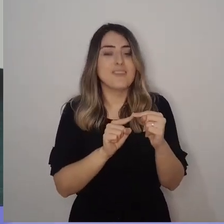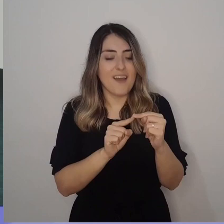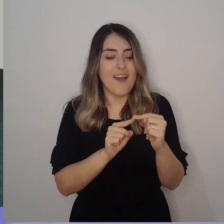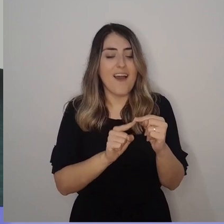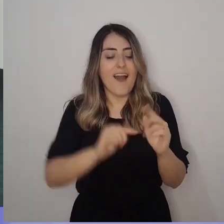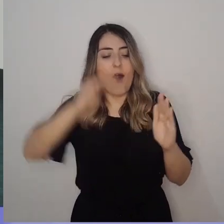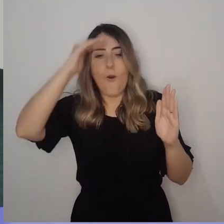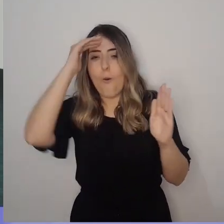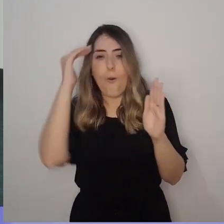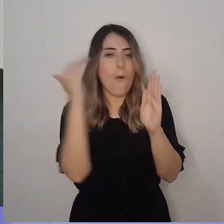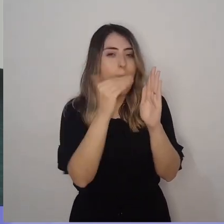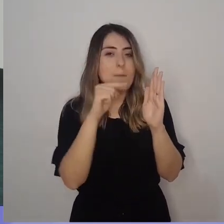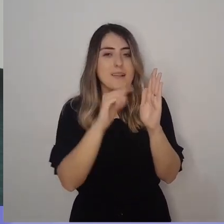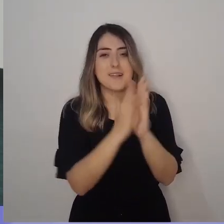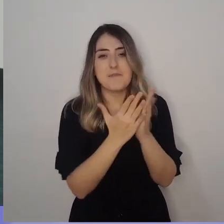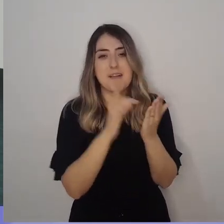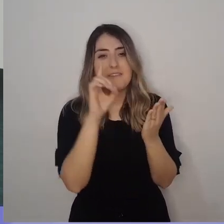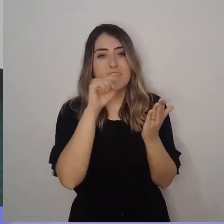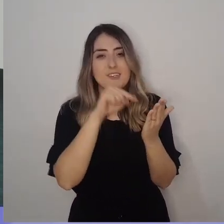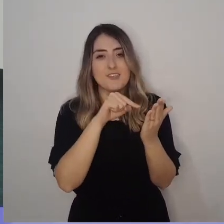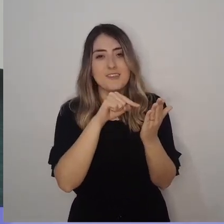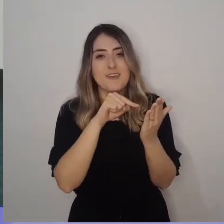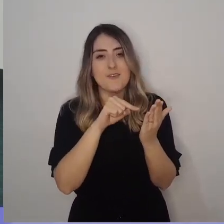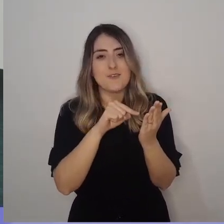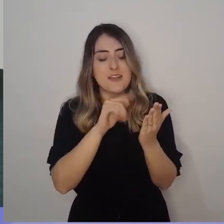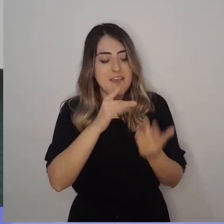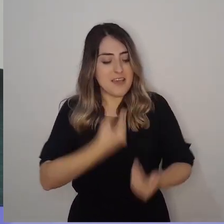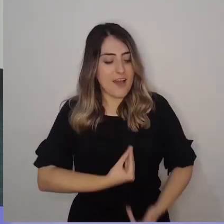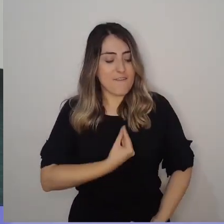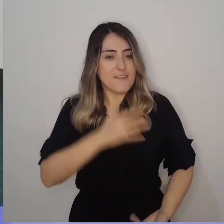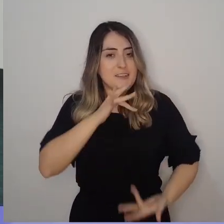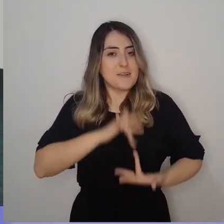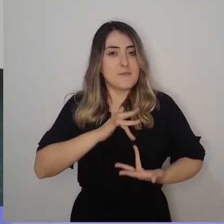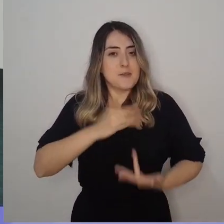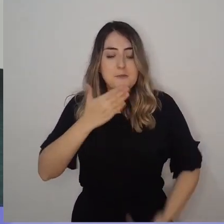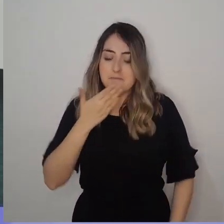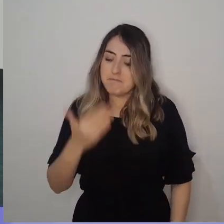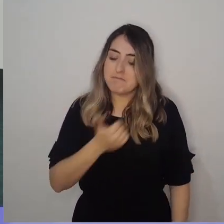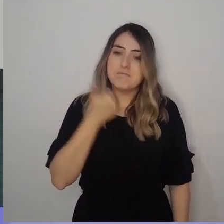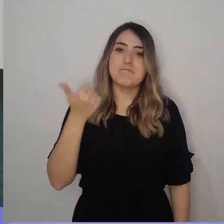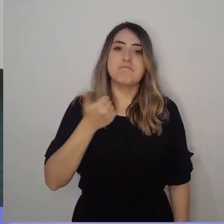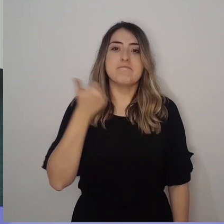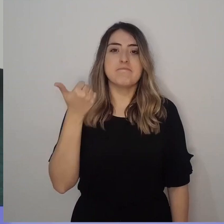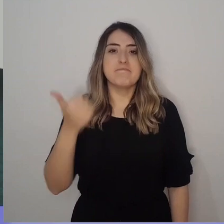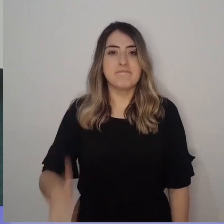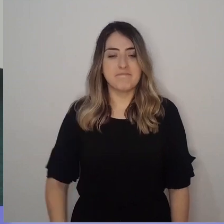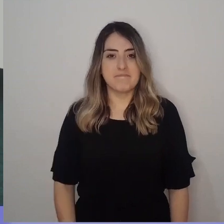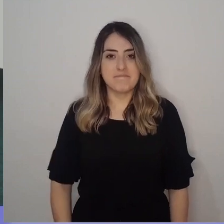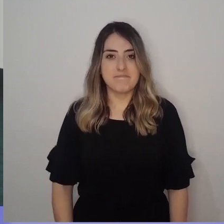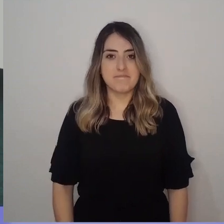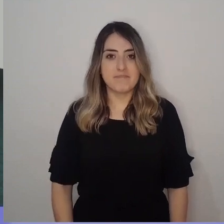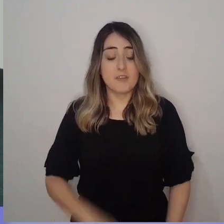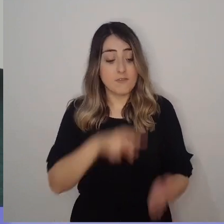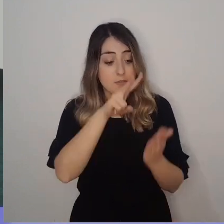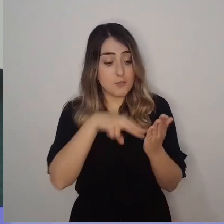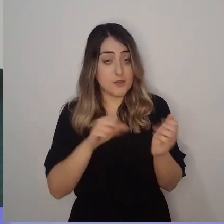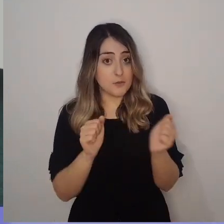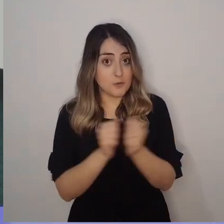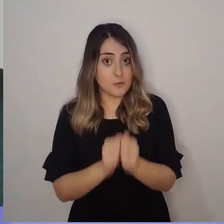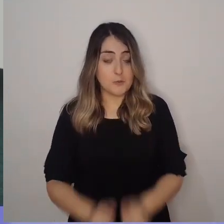marido, ouve esse texto e obedece, isso vai ocasionar então que você seja um crente mais cheio do Espírito. O que o texto nos